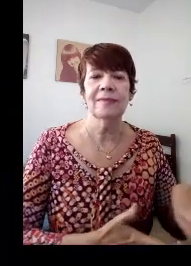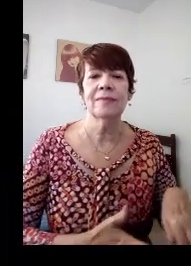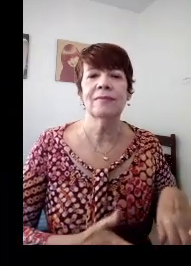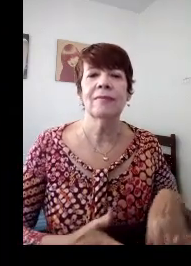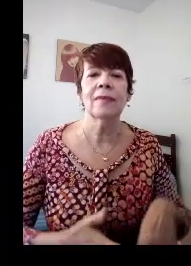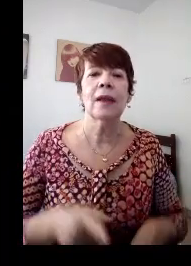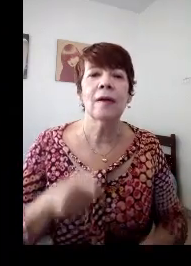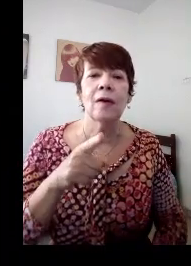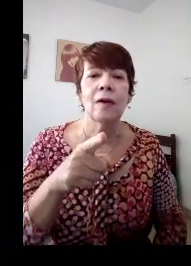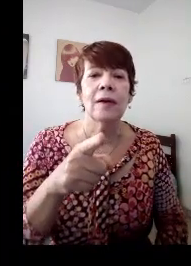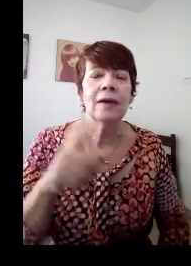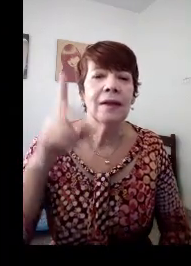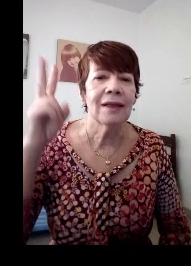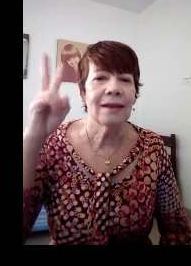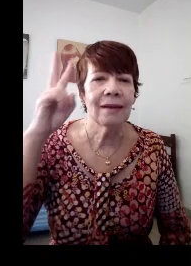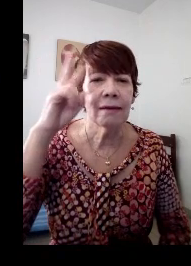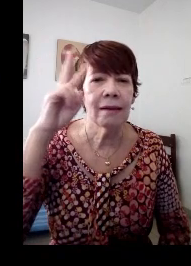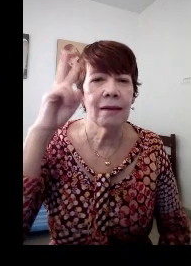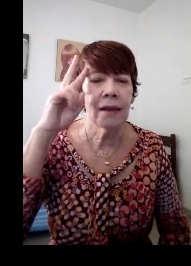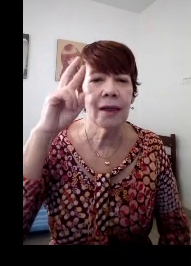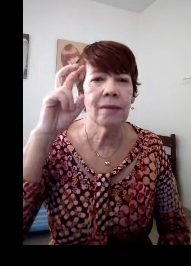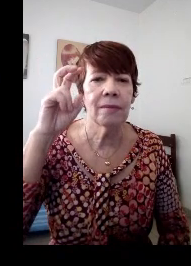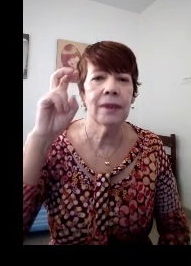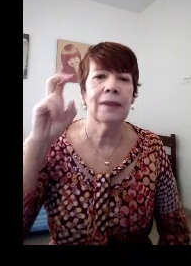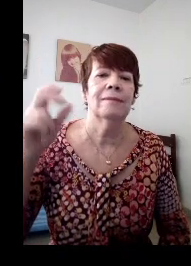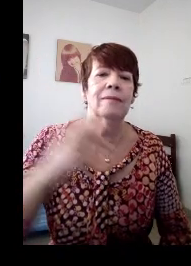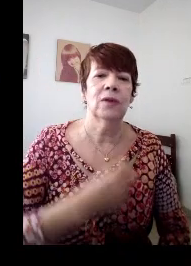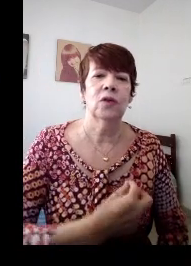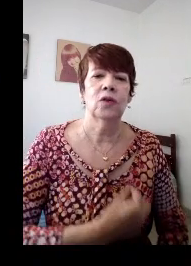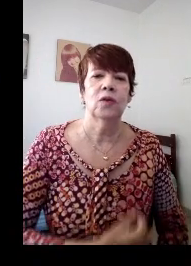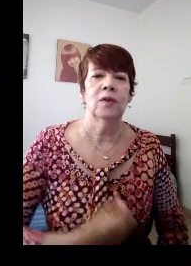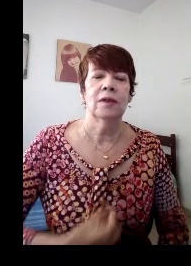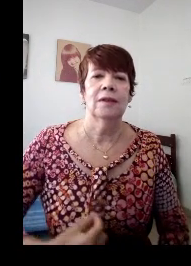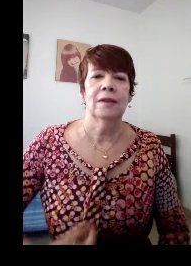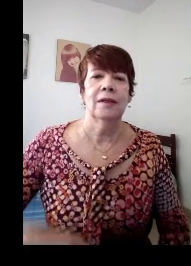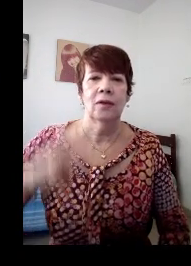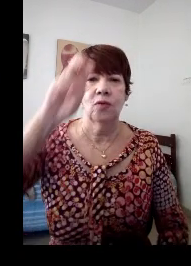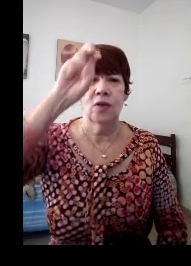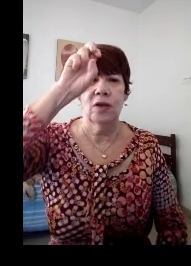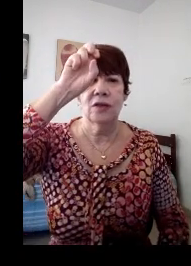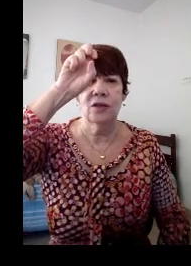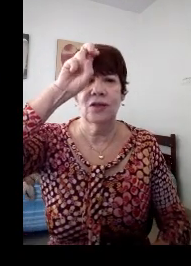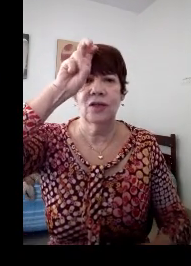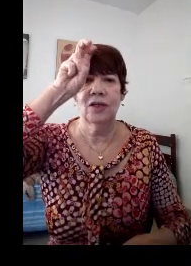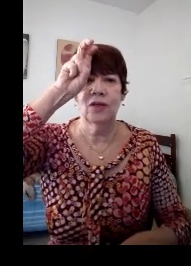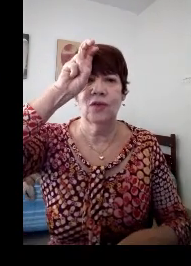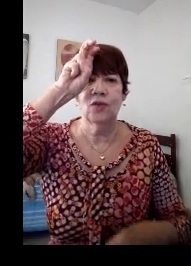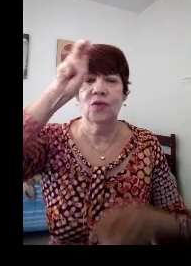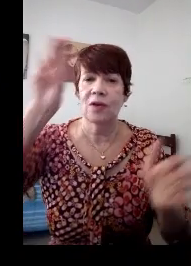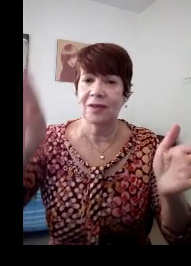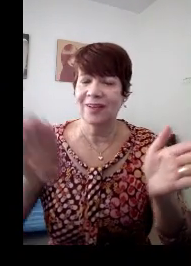Veja bem, você se lembra como José chegou no Egito? Olha só,